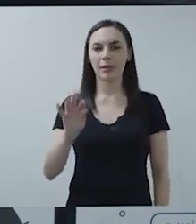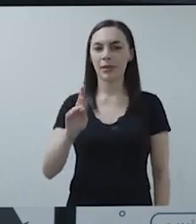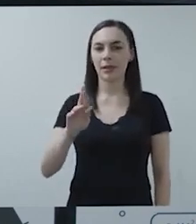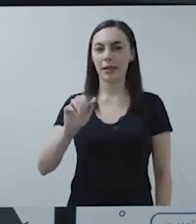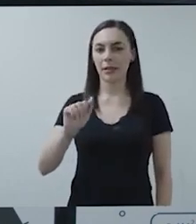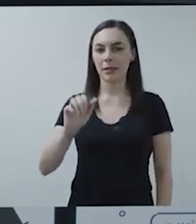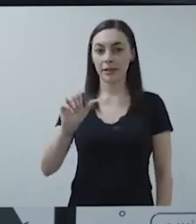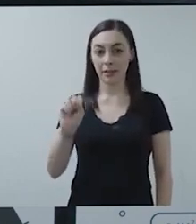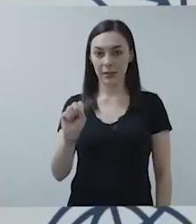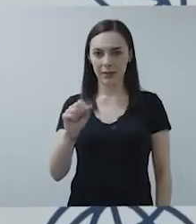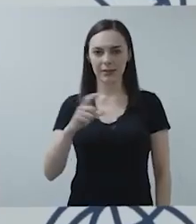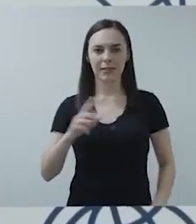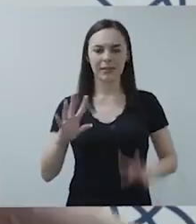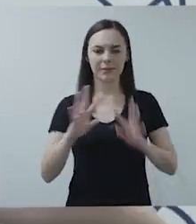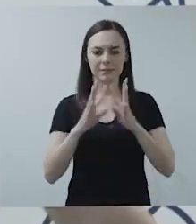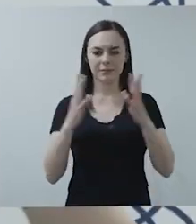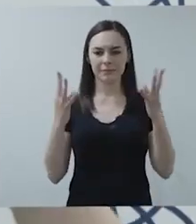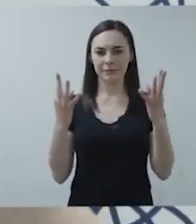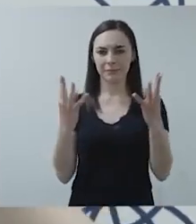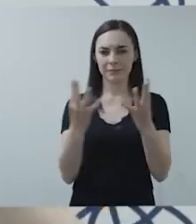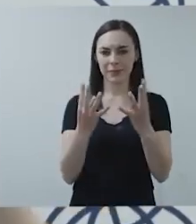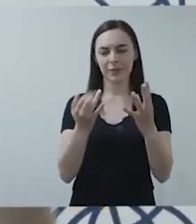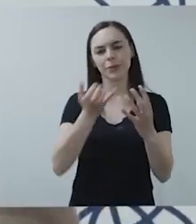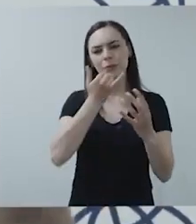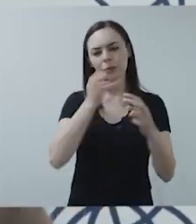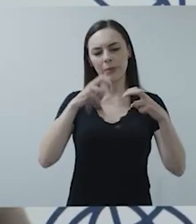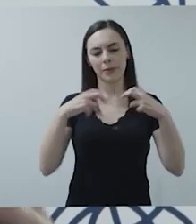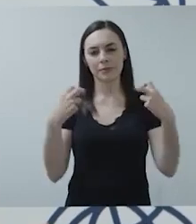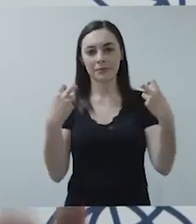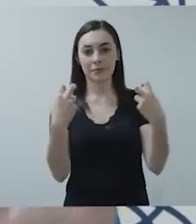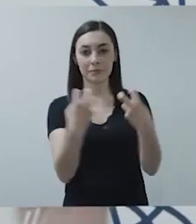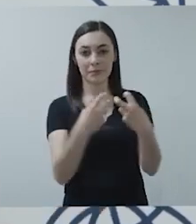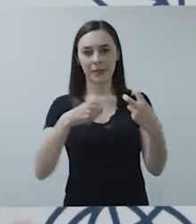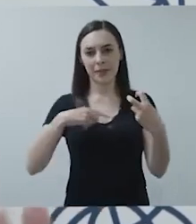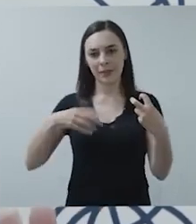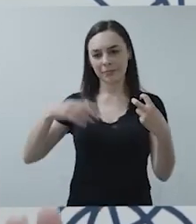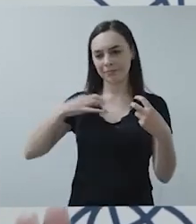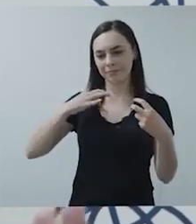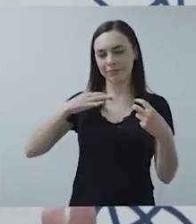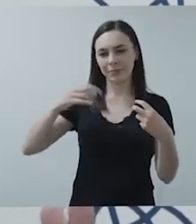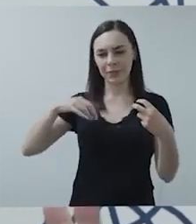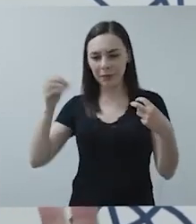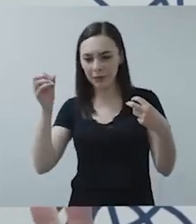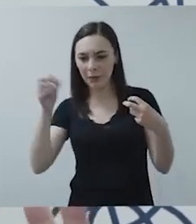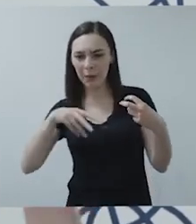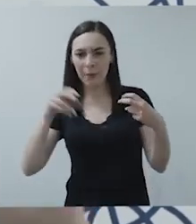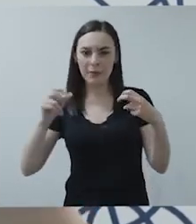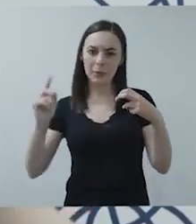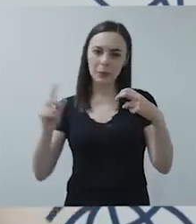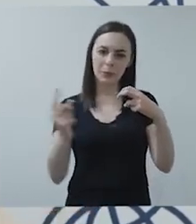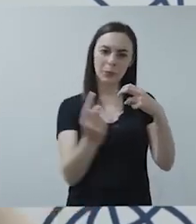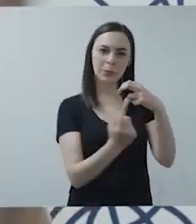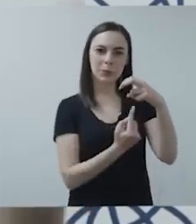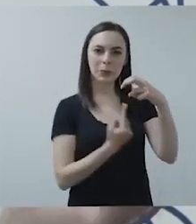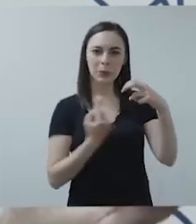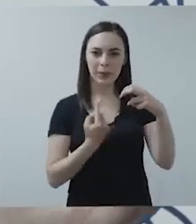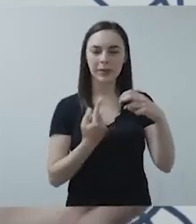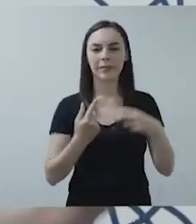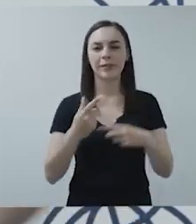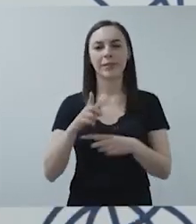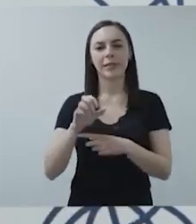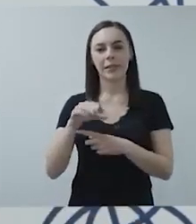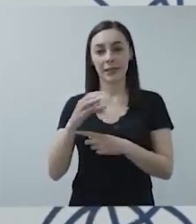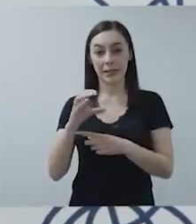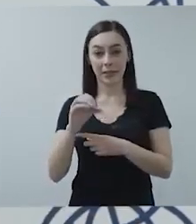amigo coloca o lenço atrás de um dos seus colegas e tem que fugir. Lenço